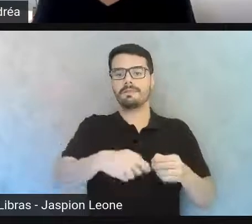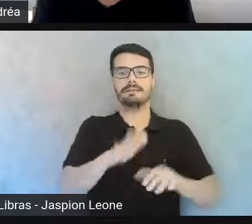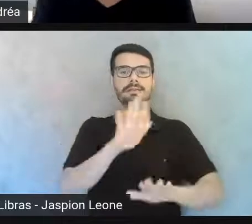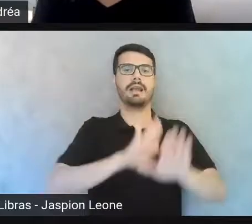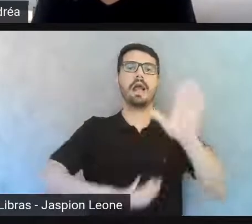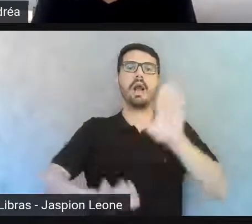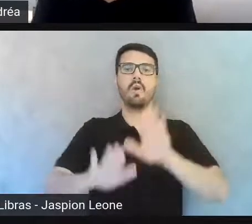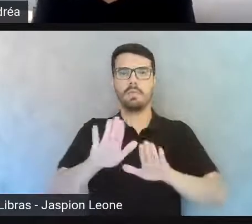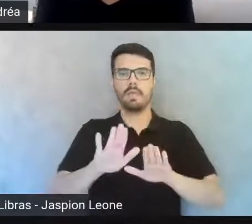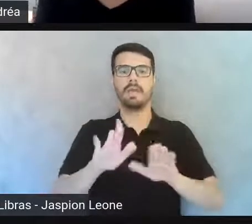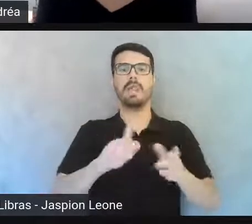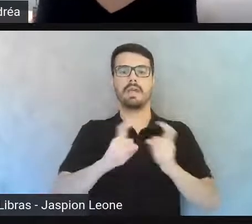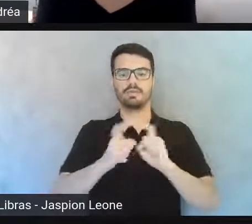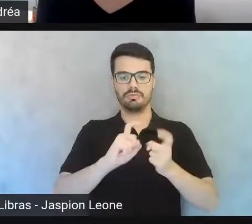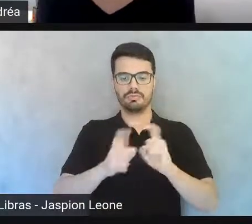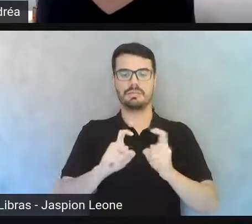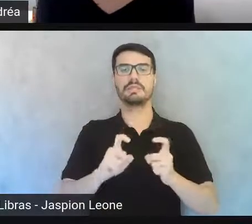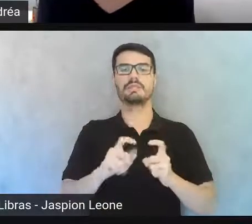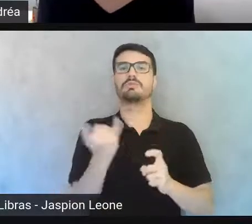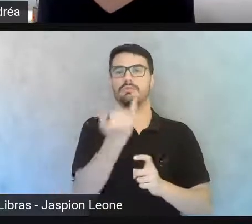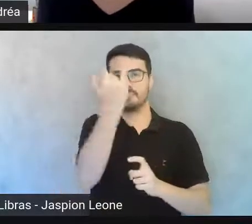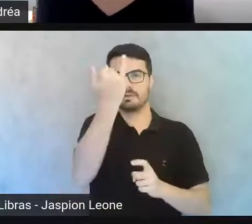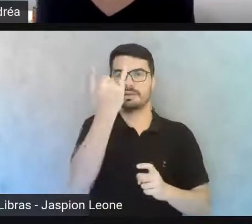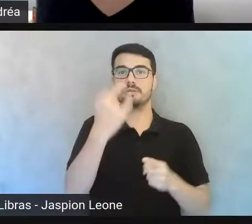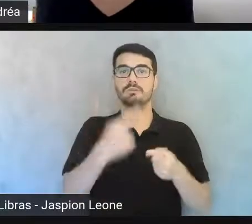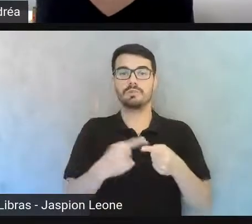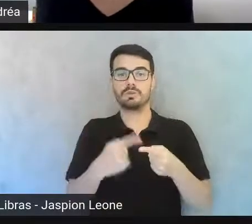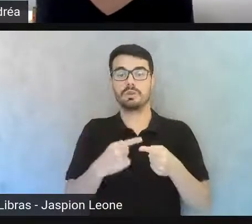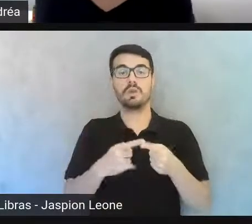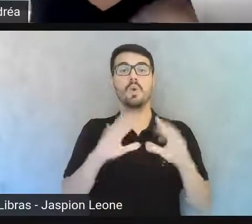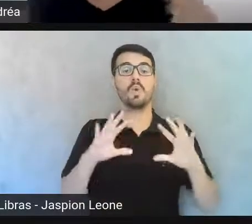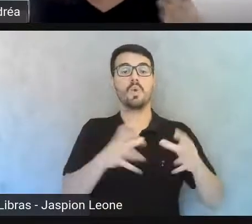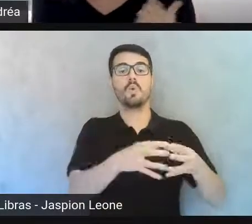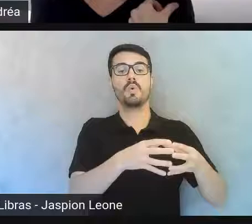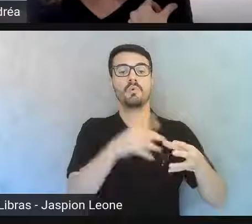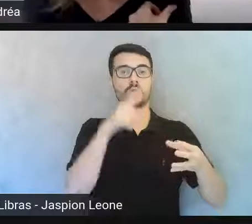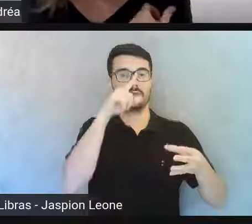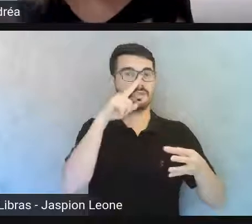bastante, entendeu? E acho que é exatamente isso. E o grupo de risco, né?